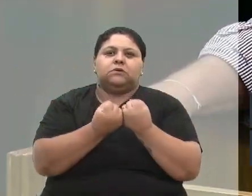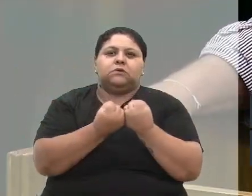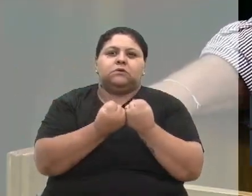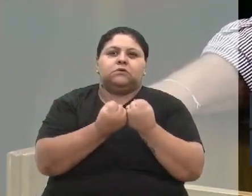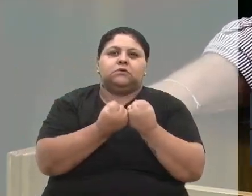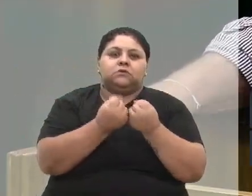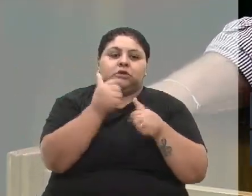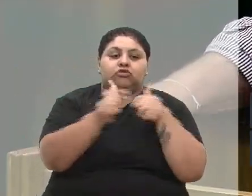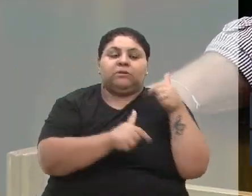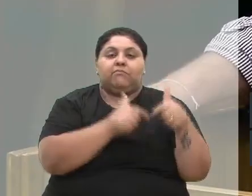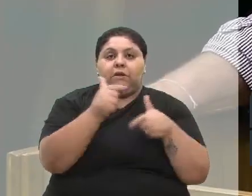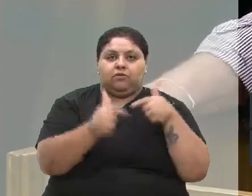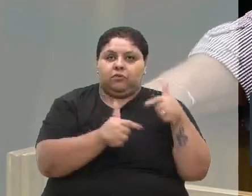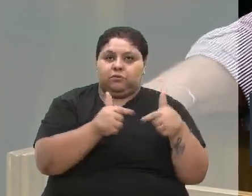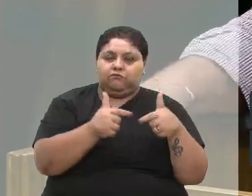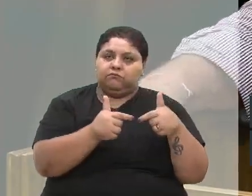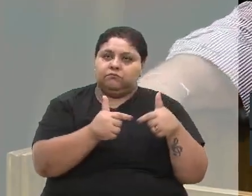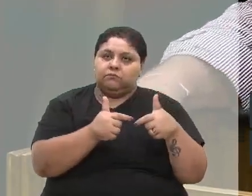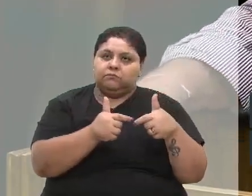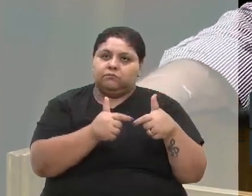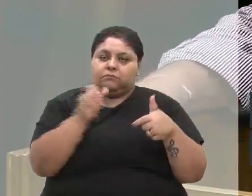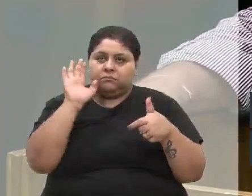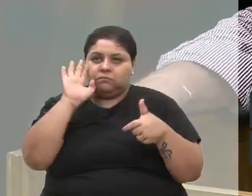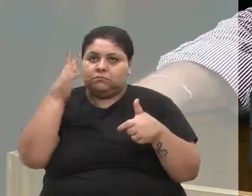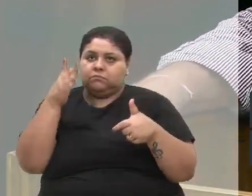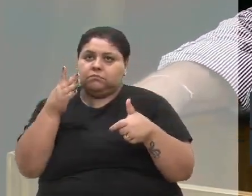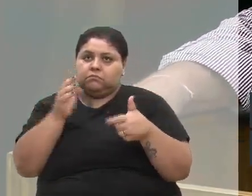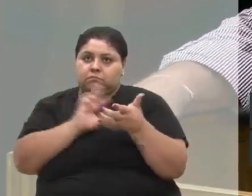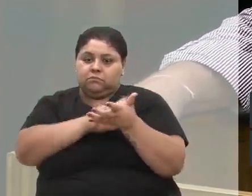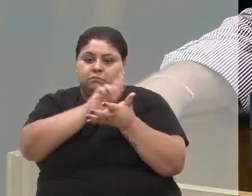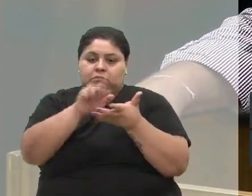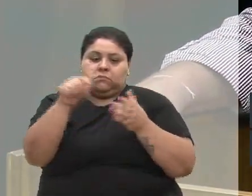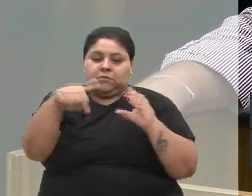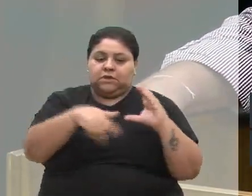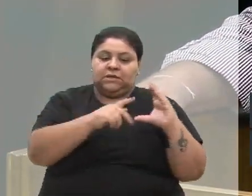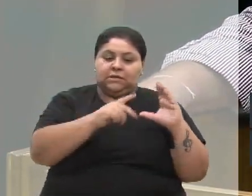do trabalhador, que aconteceu várias vezes aqui na casa,